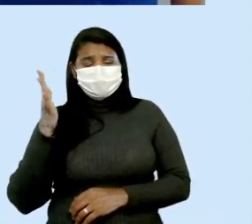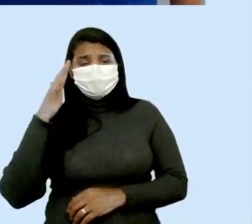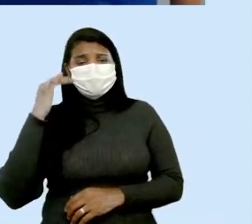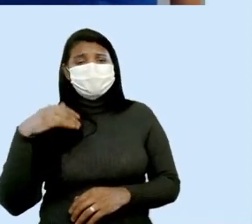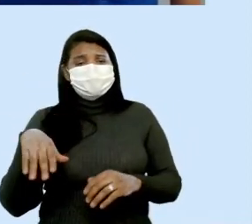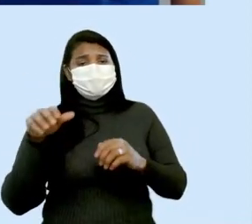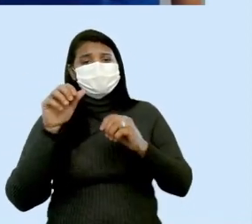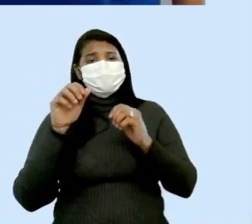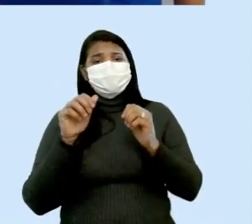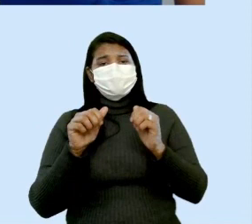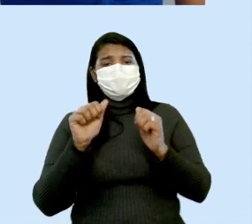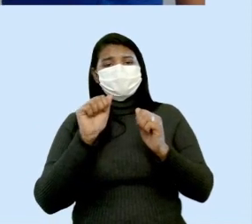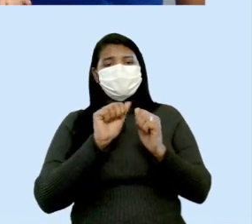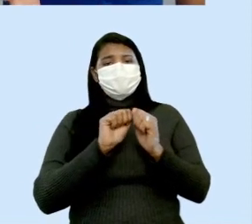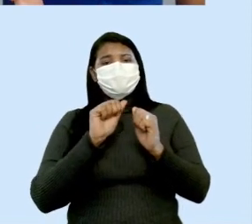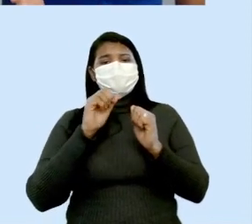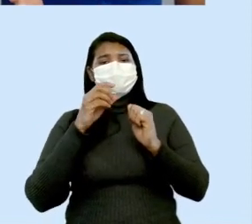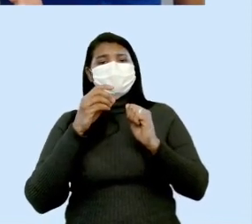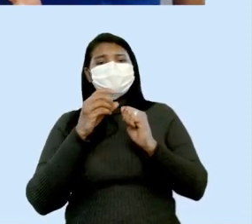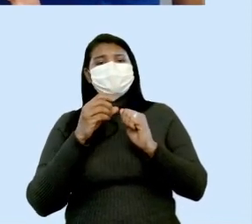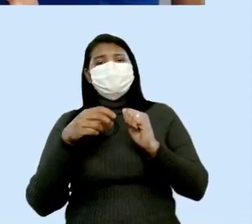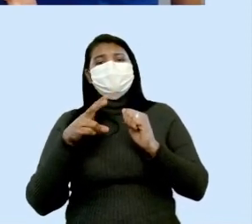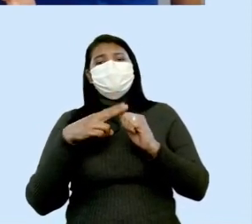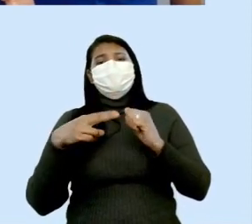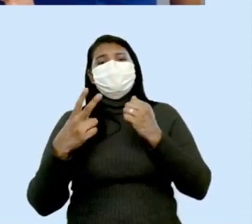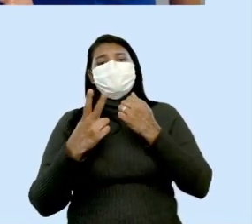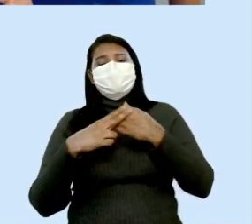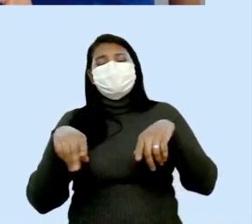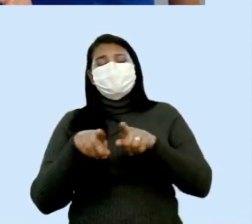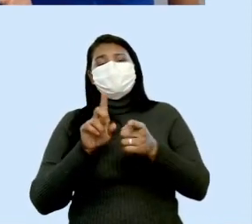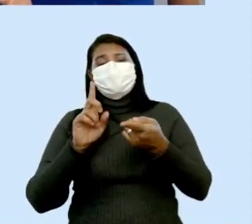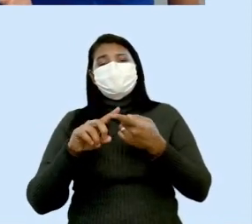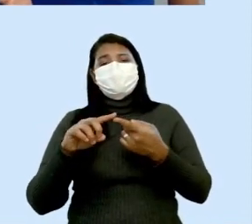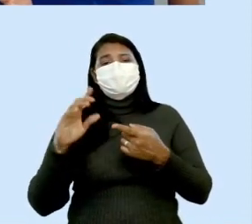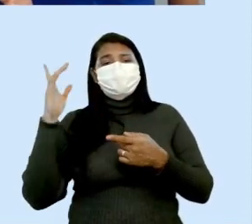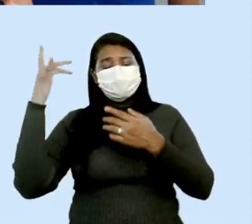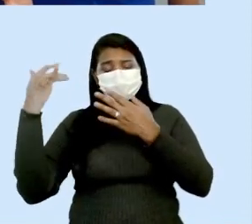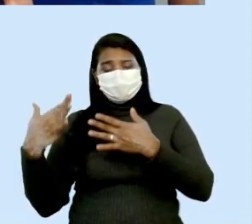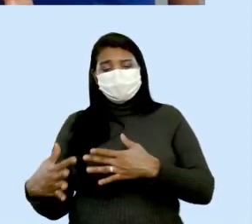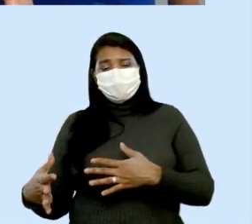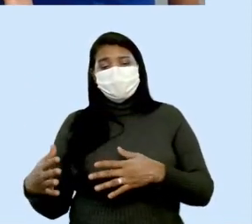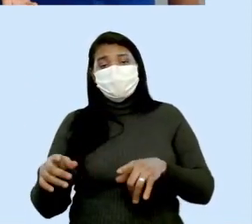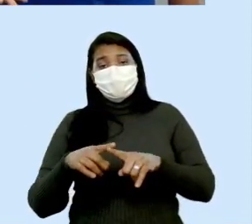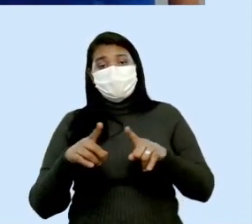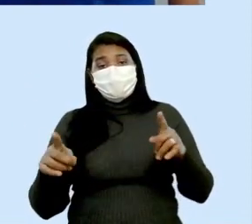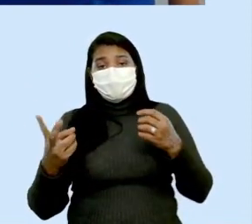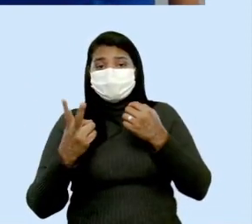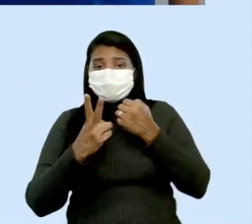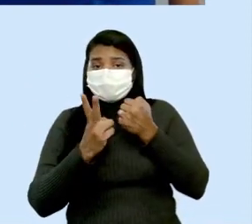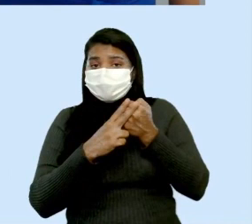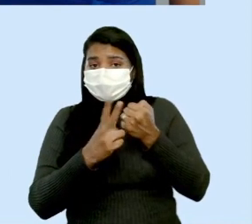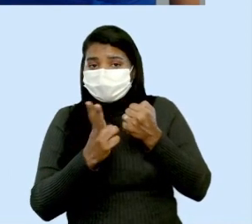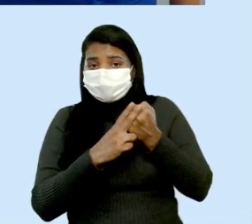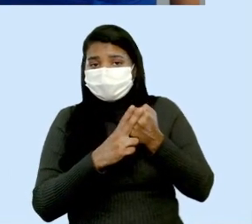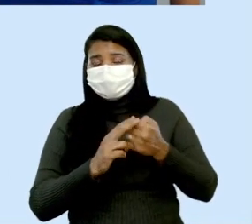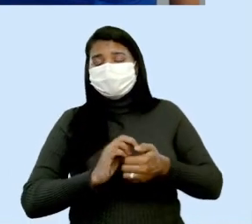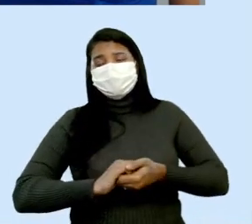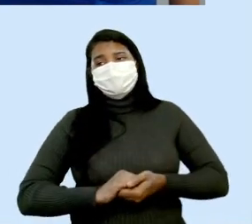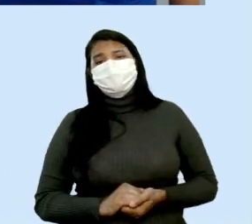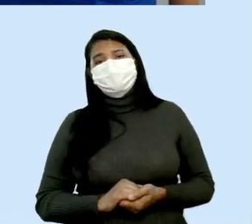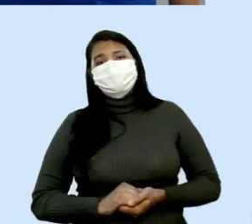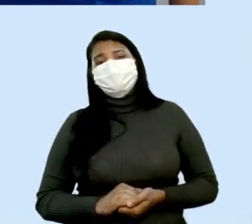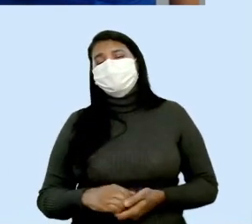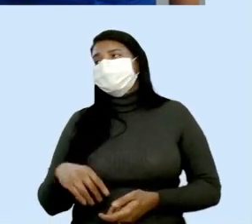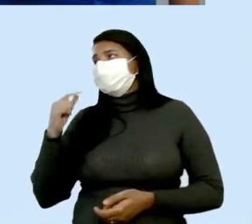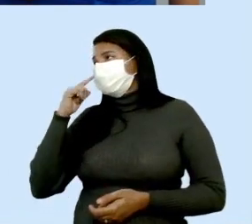que diz, que me fornece a condição de tempo, mas o verbo que está ali,